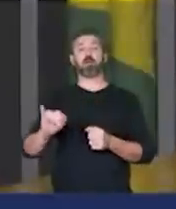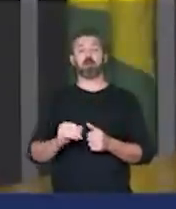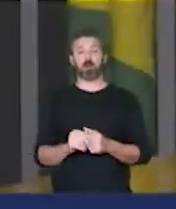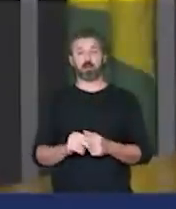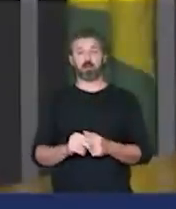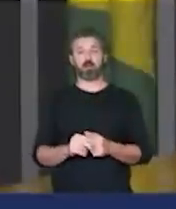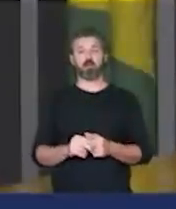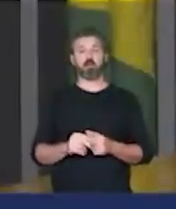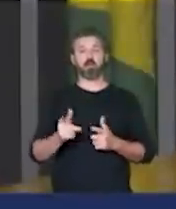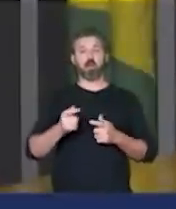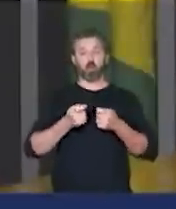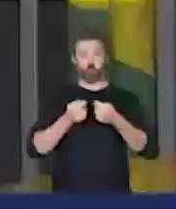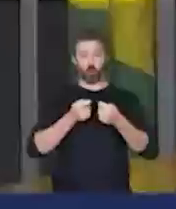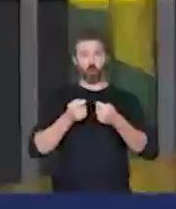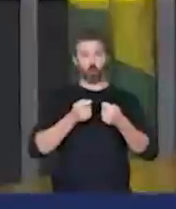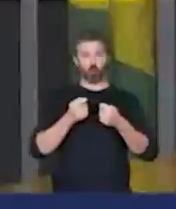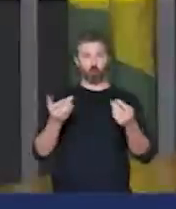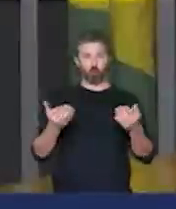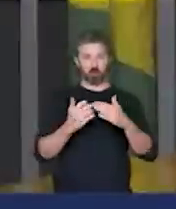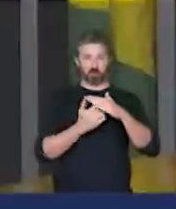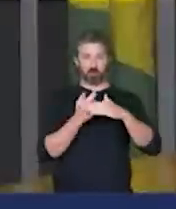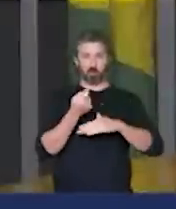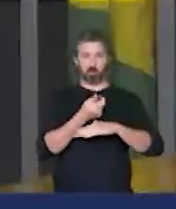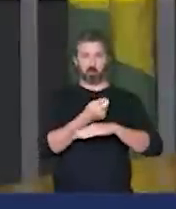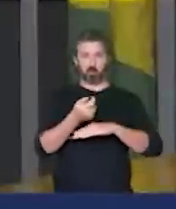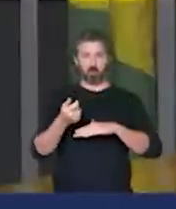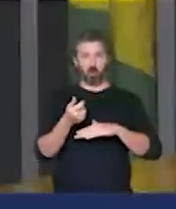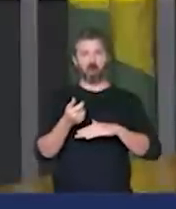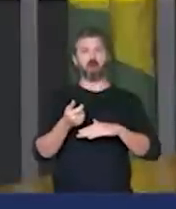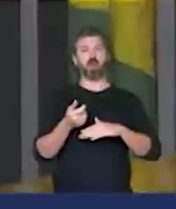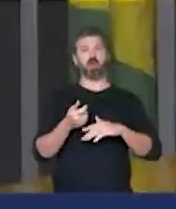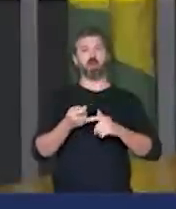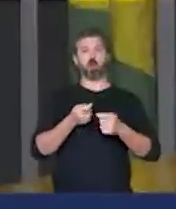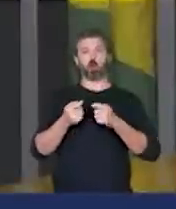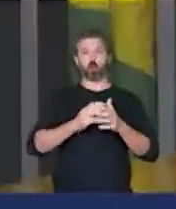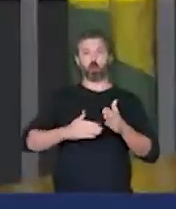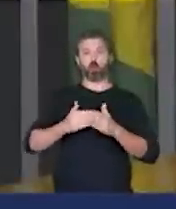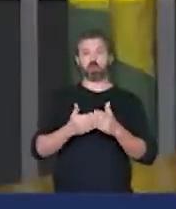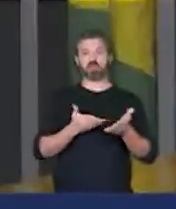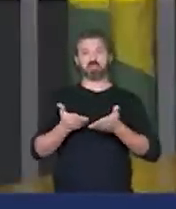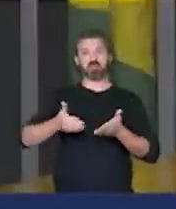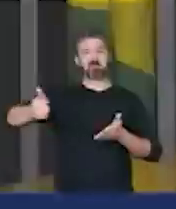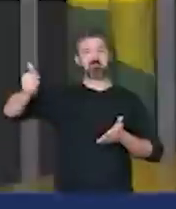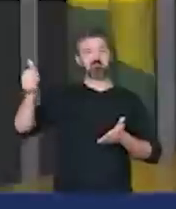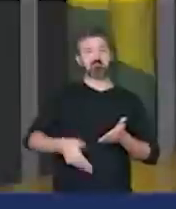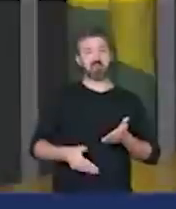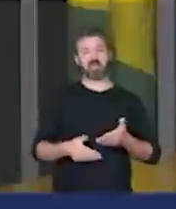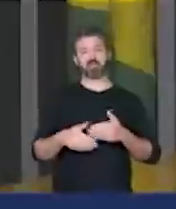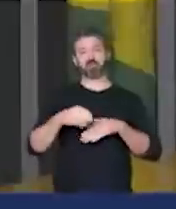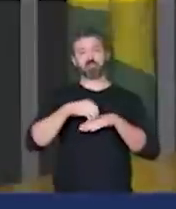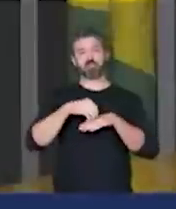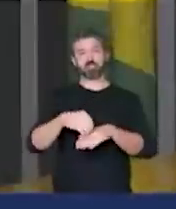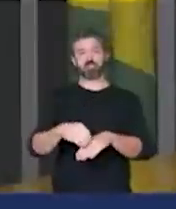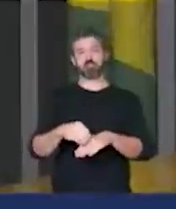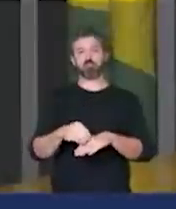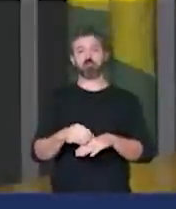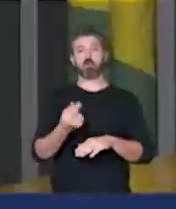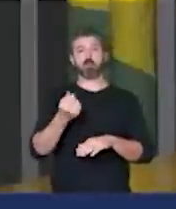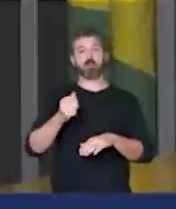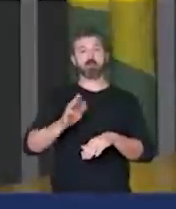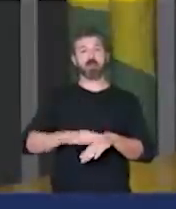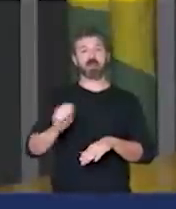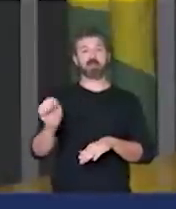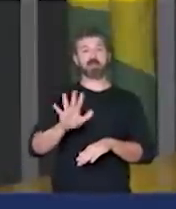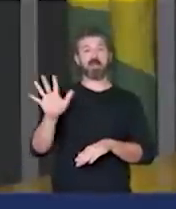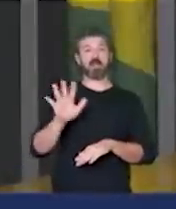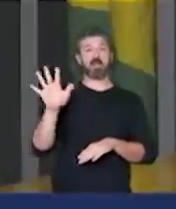o oligopólio que a gente tem hoje de empresas de transporte que prestam péssimo serviço e a preços cada vez